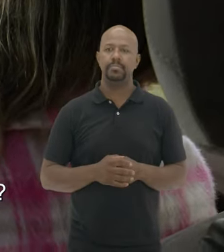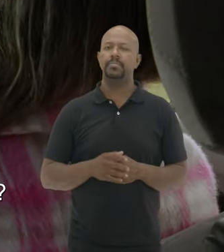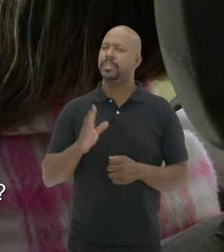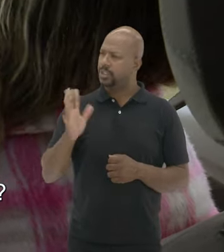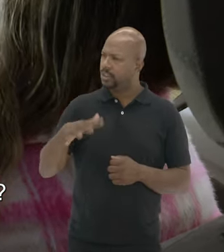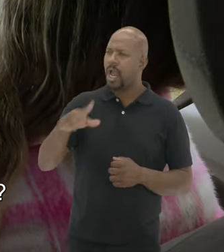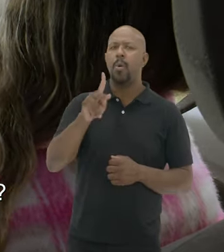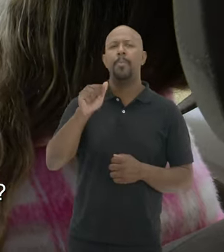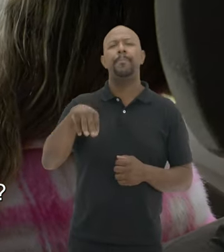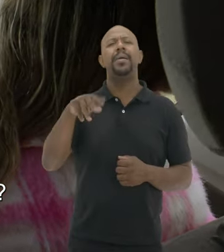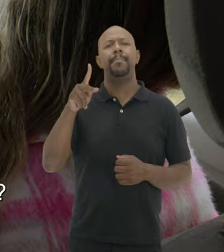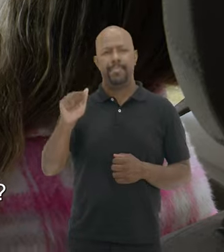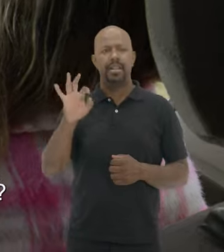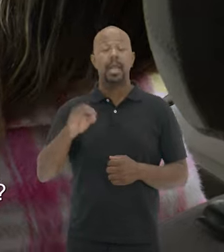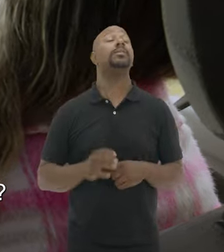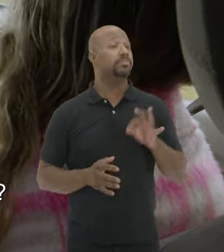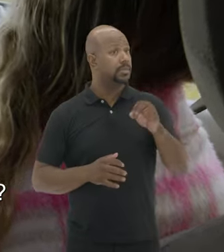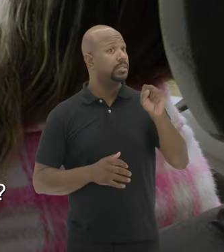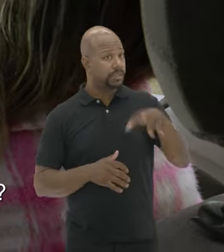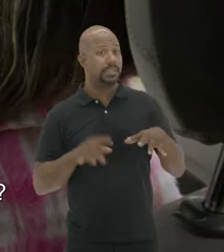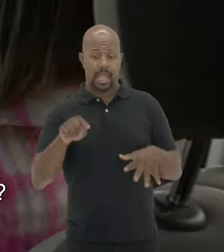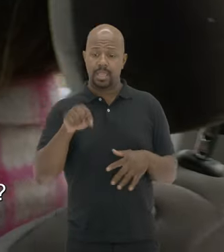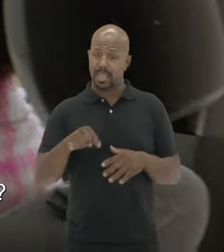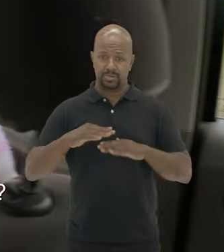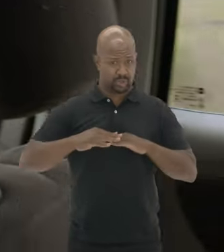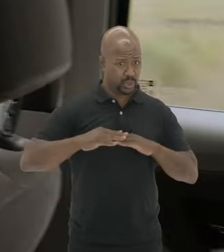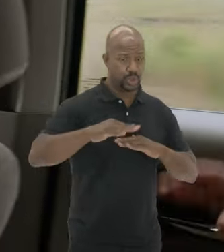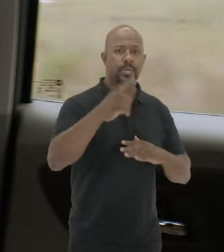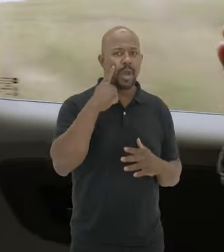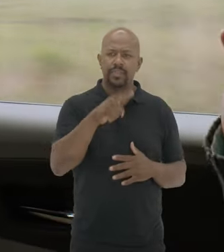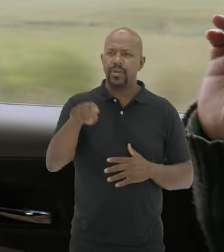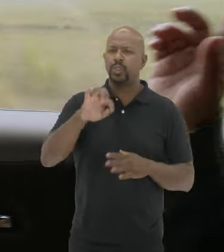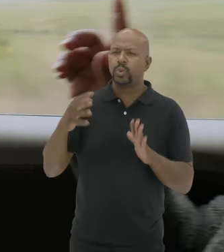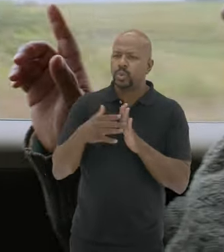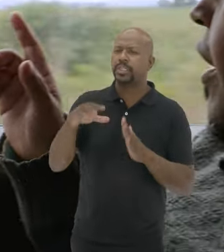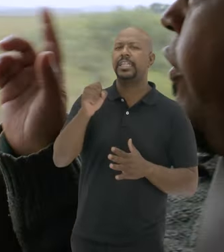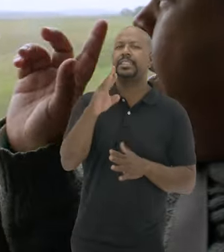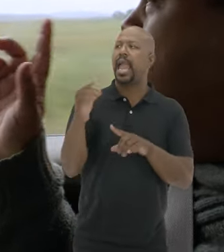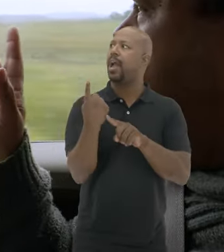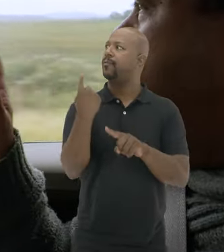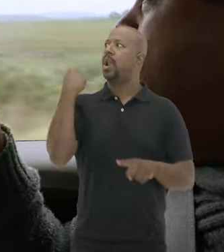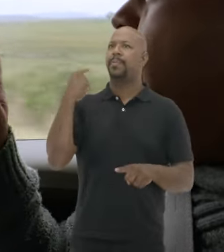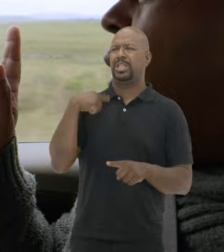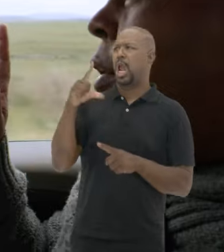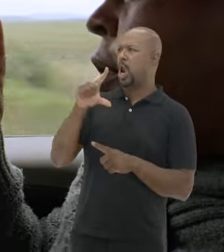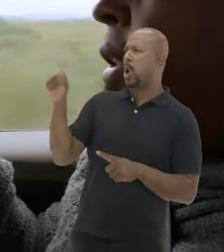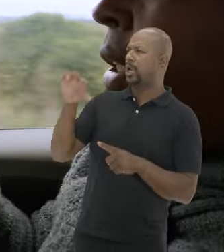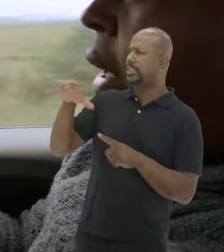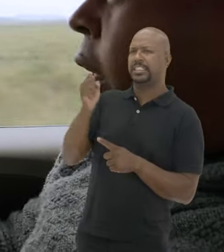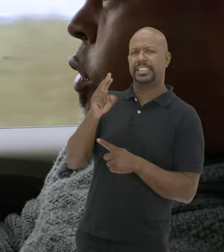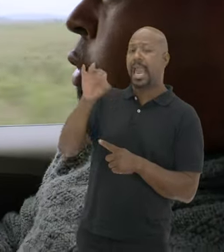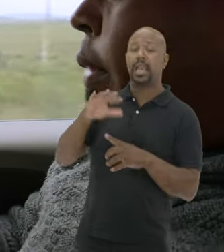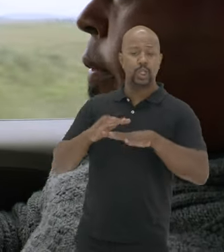João e aqui já é o Pampa né agora já é Pampa né pode ver que o rebordo da Serra Geral ficou lá para trás Ó tá bem longe